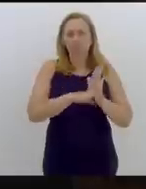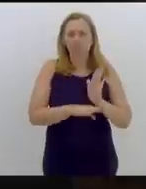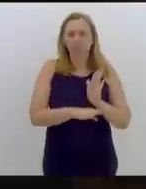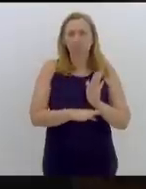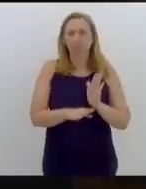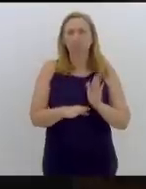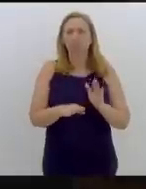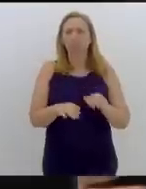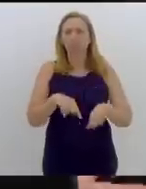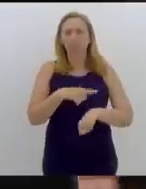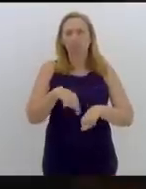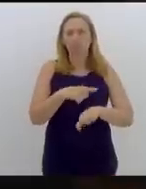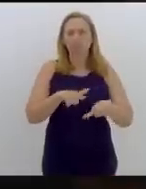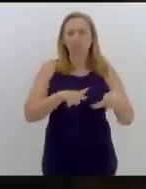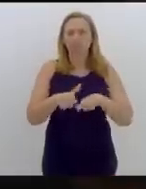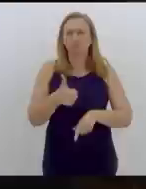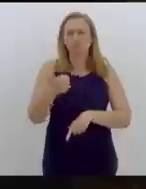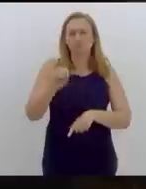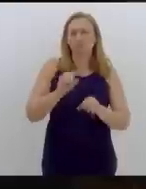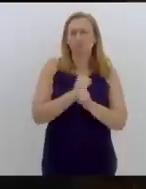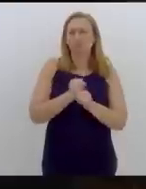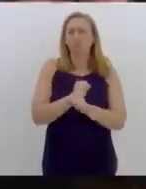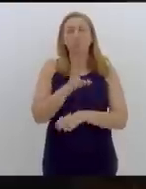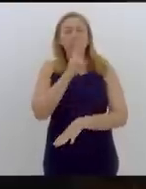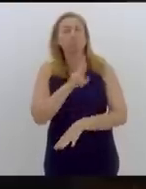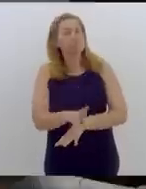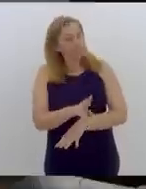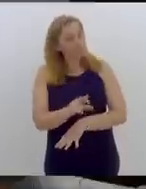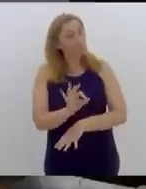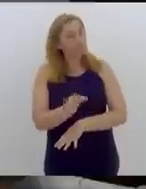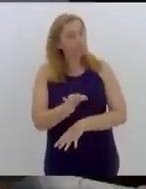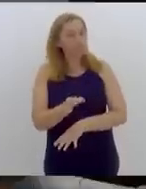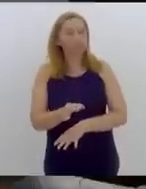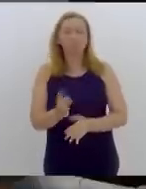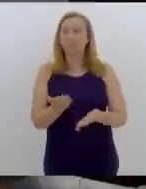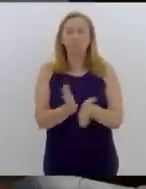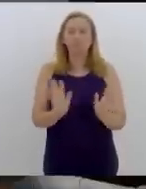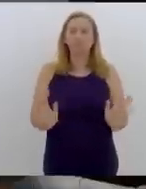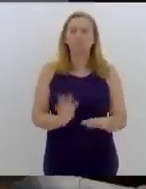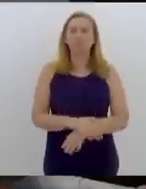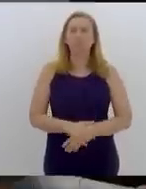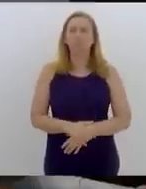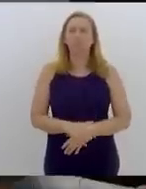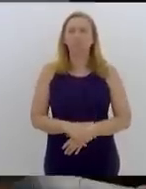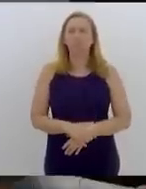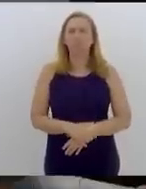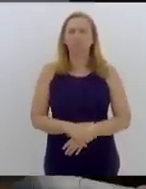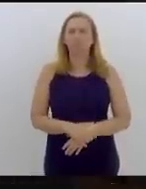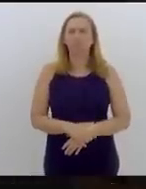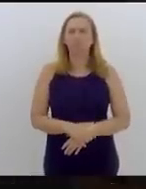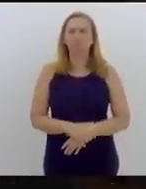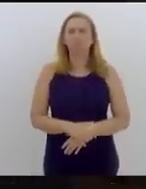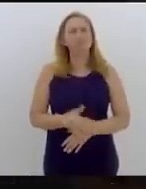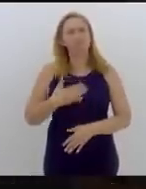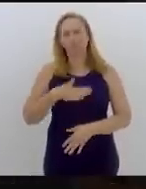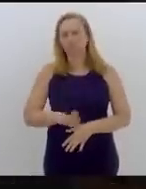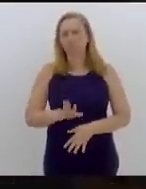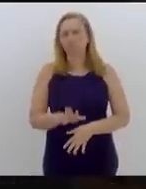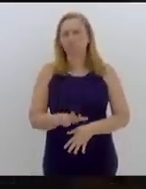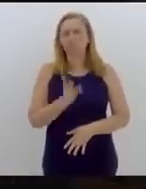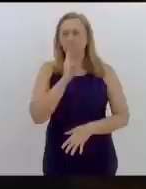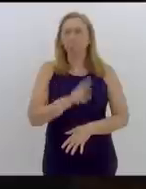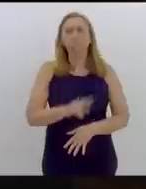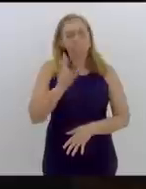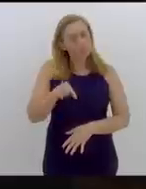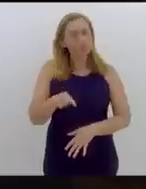uma resposta concorda é uma resposta não vamos mexer na escala fim de papo a gente não vai gostar da resposta Mas é uma